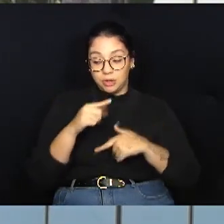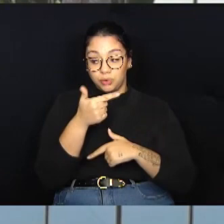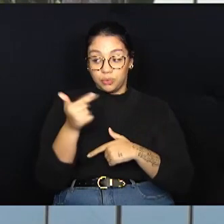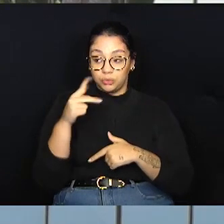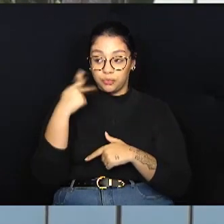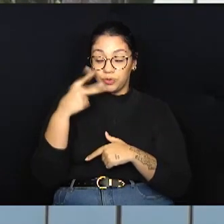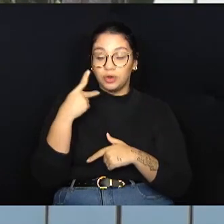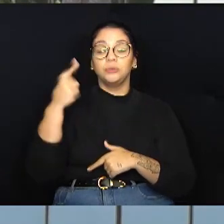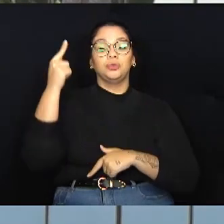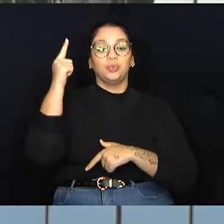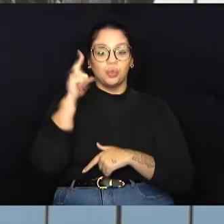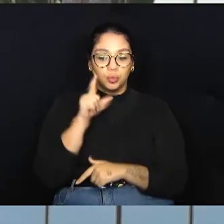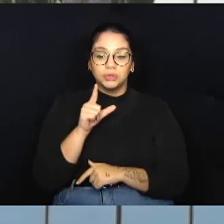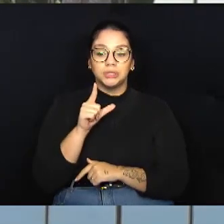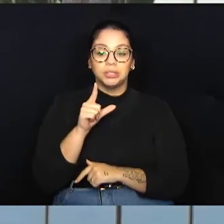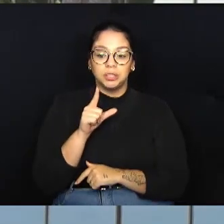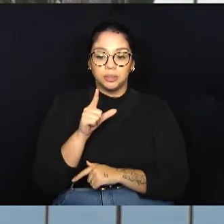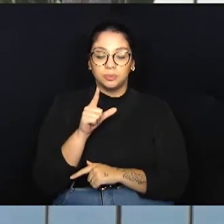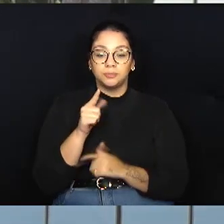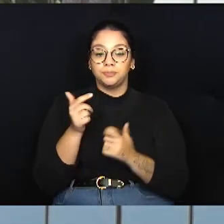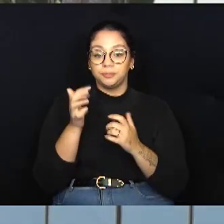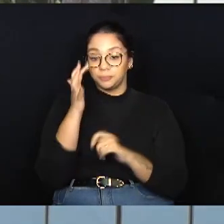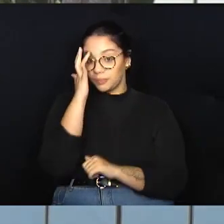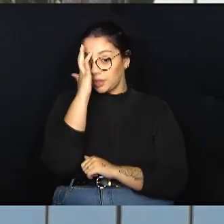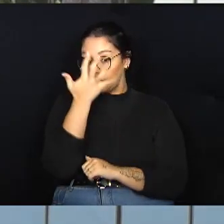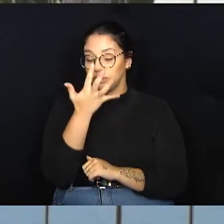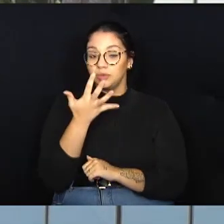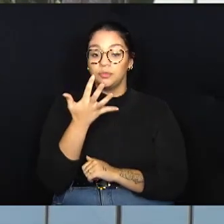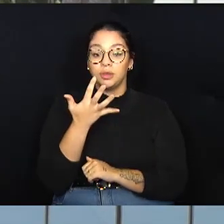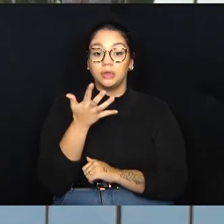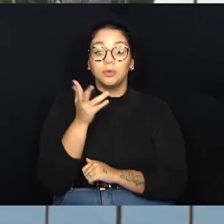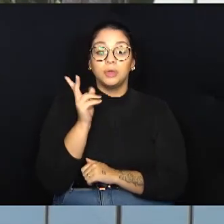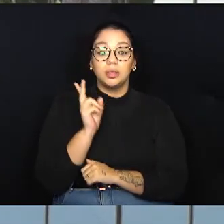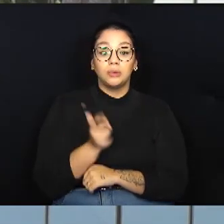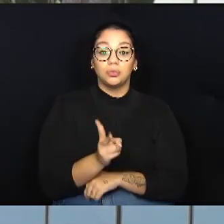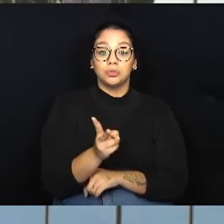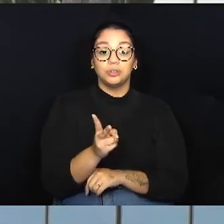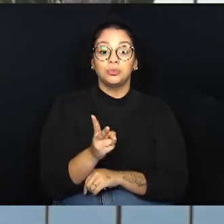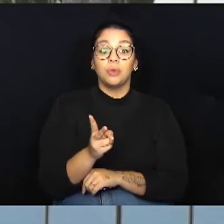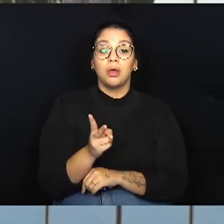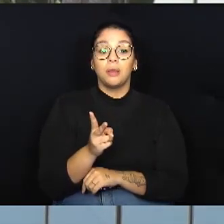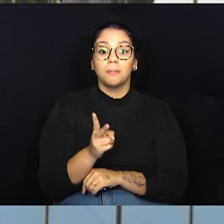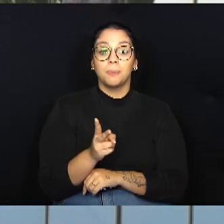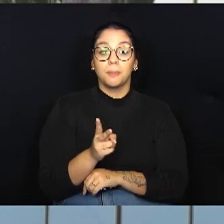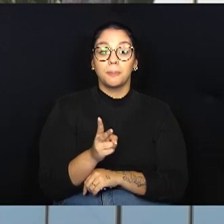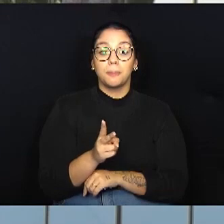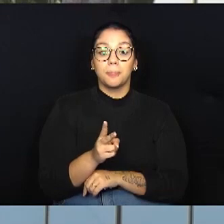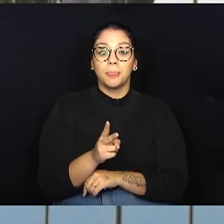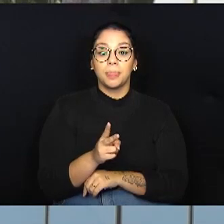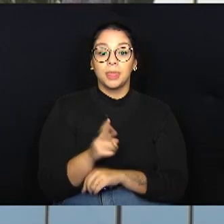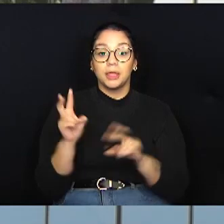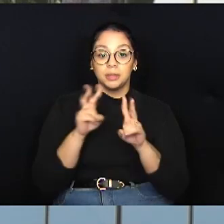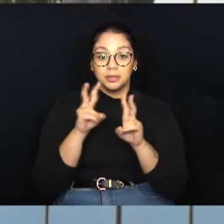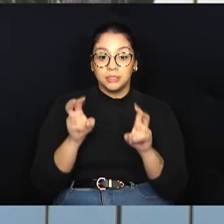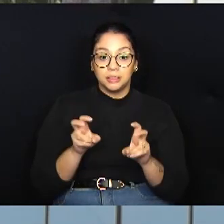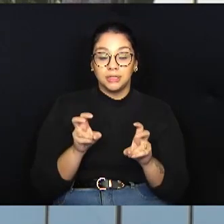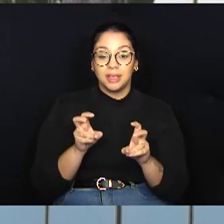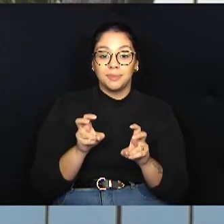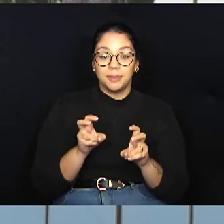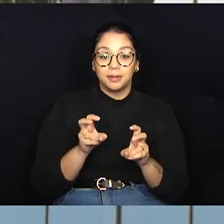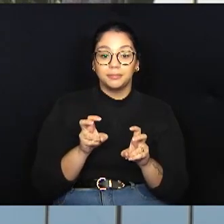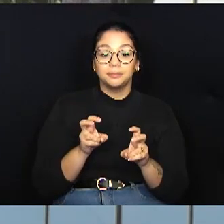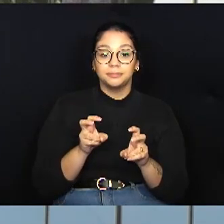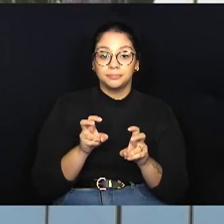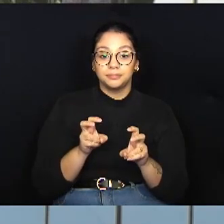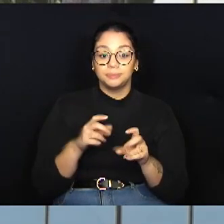conseguimos sanar e trazer e permitir que esses assuntos fossem levados